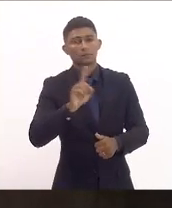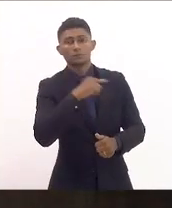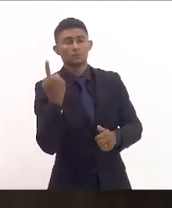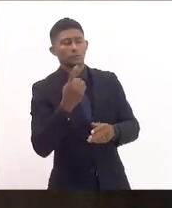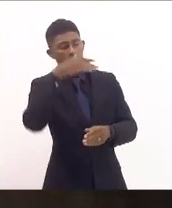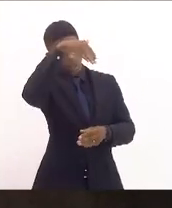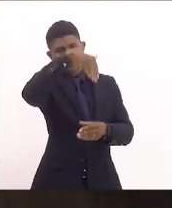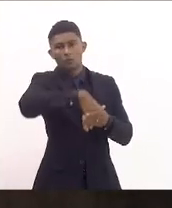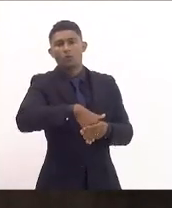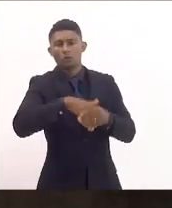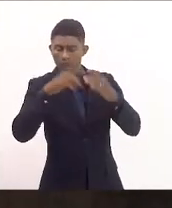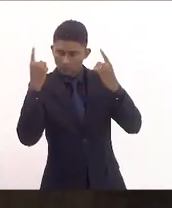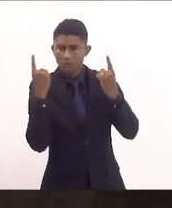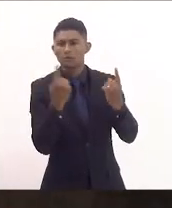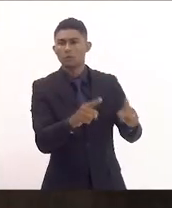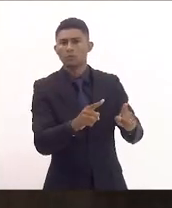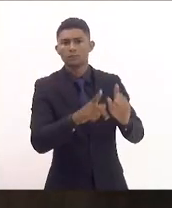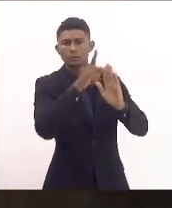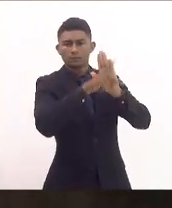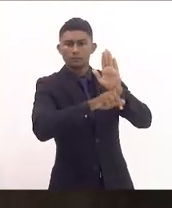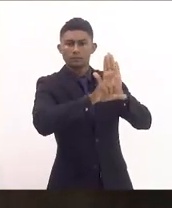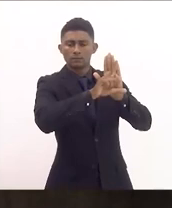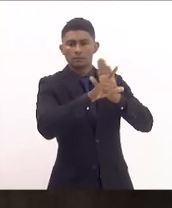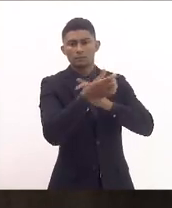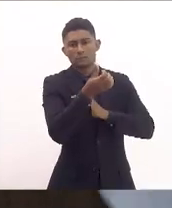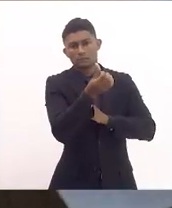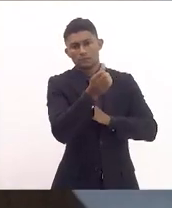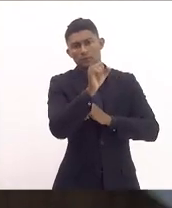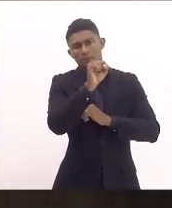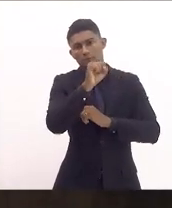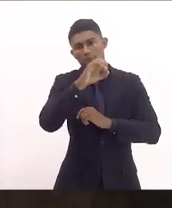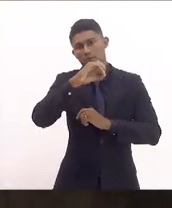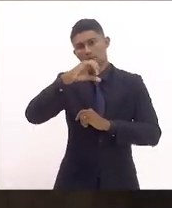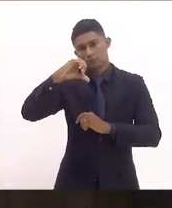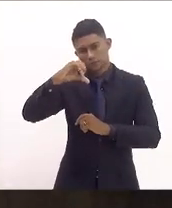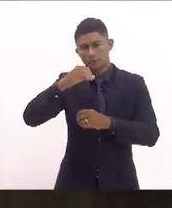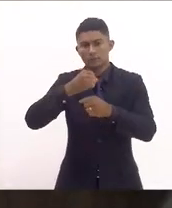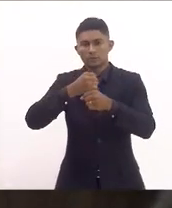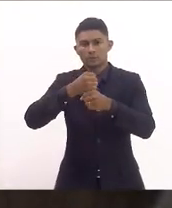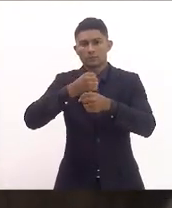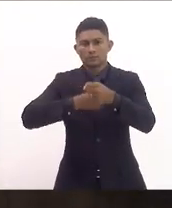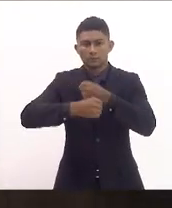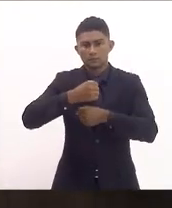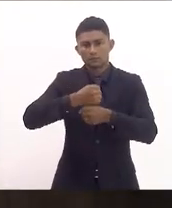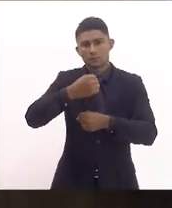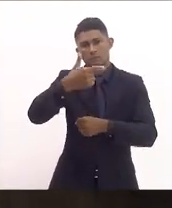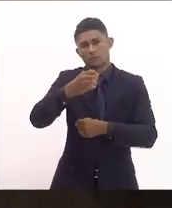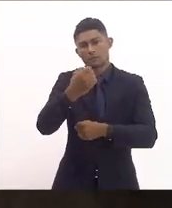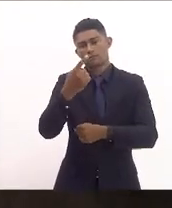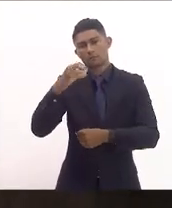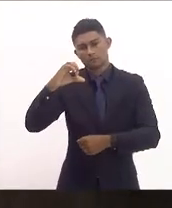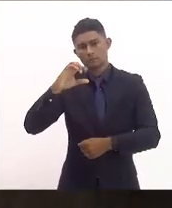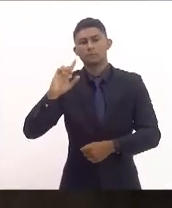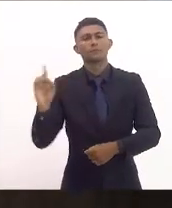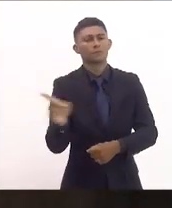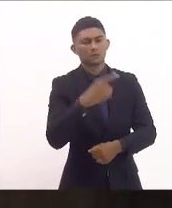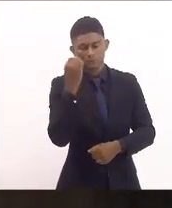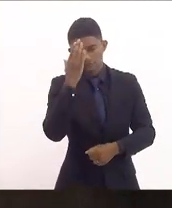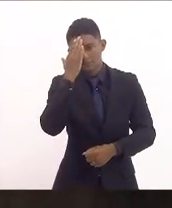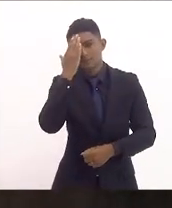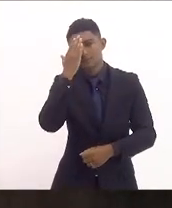voto contrário ao pele 68 9/2019 sabemos que é uma